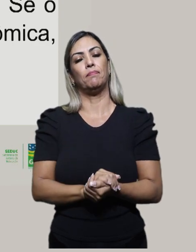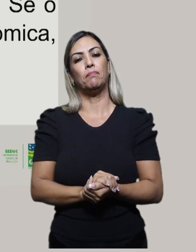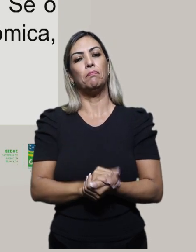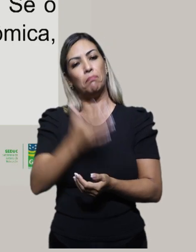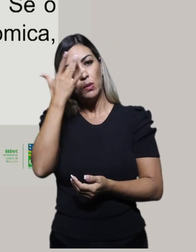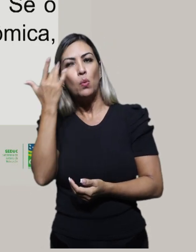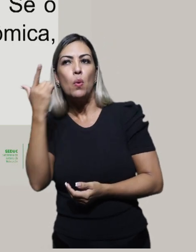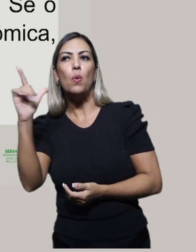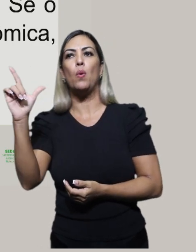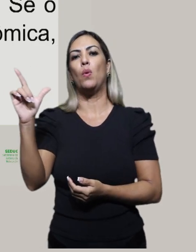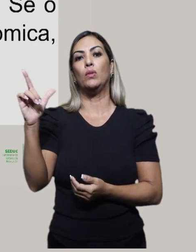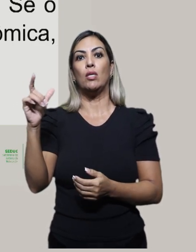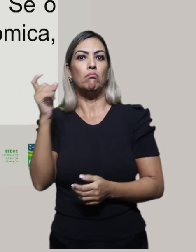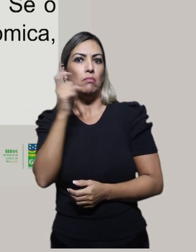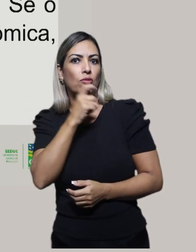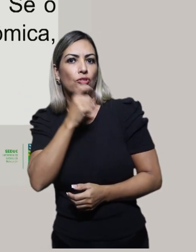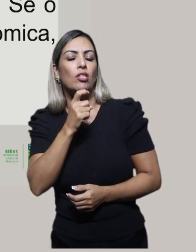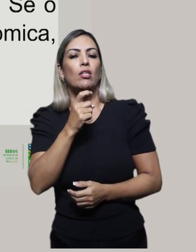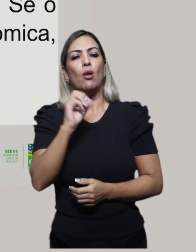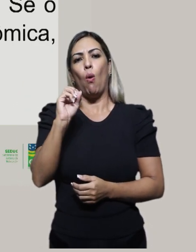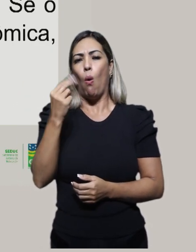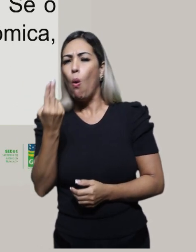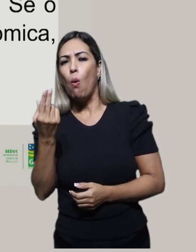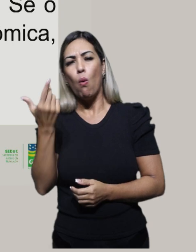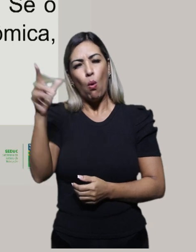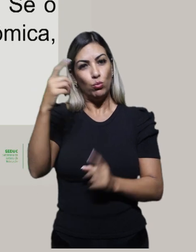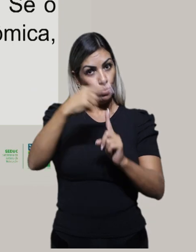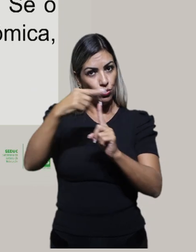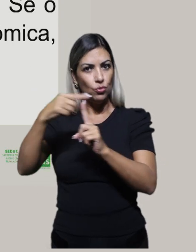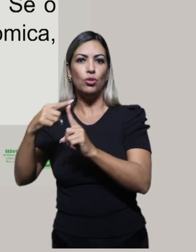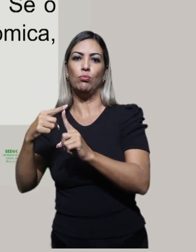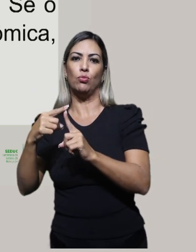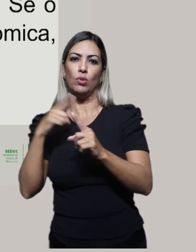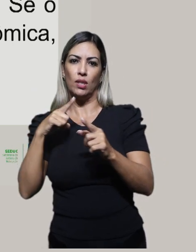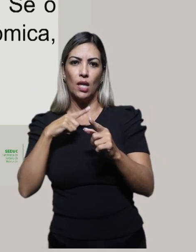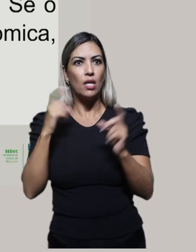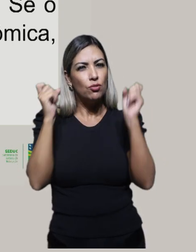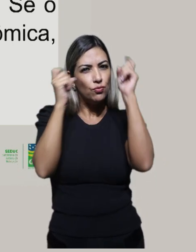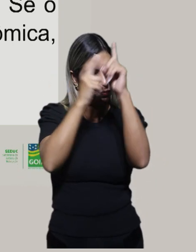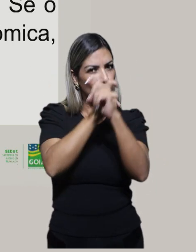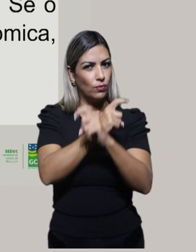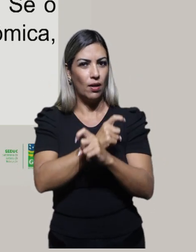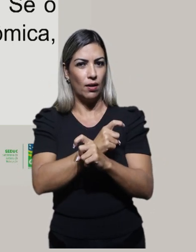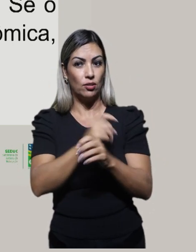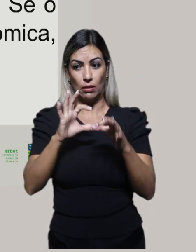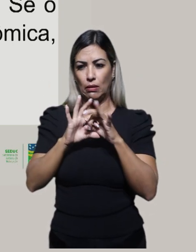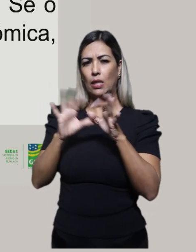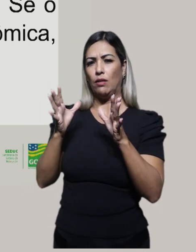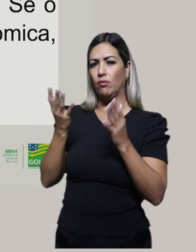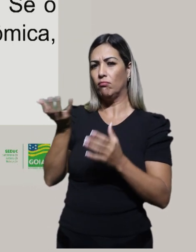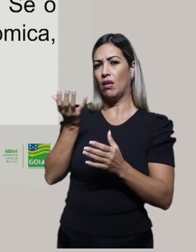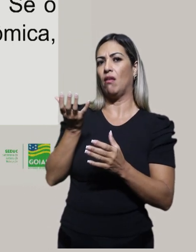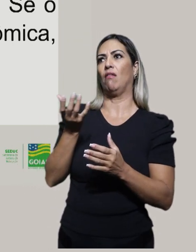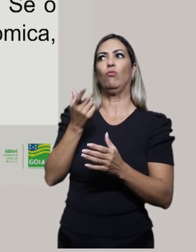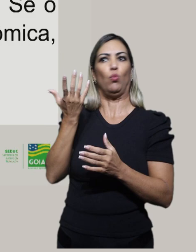alguém, mediante fraude ou outro meio que impeça ou dificulte a livre